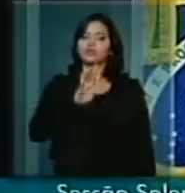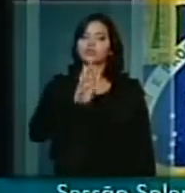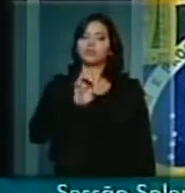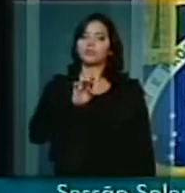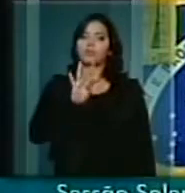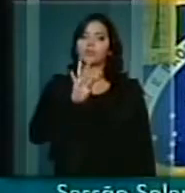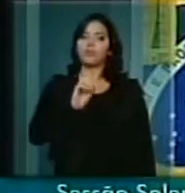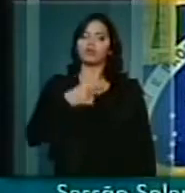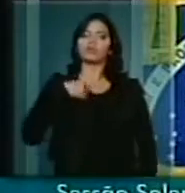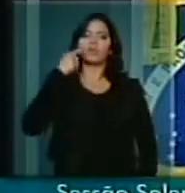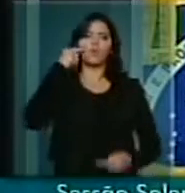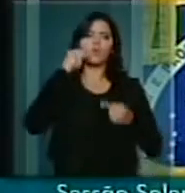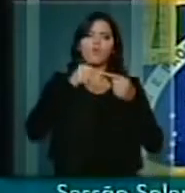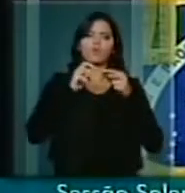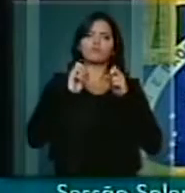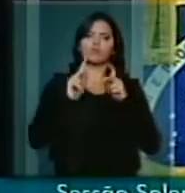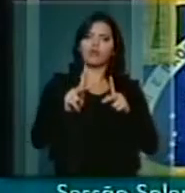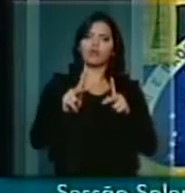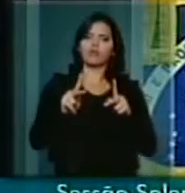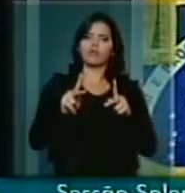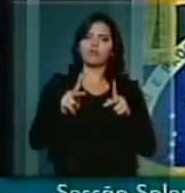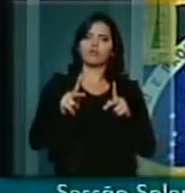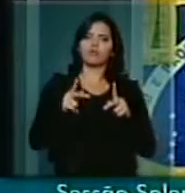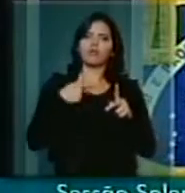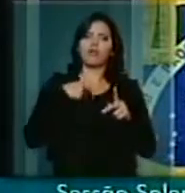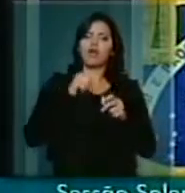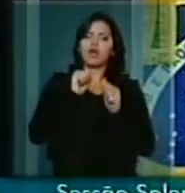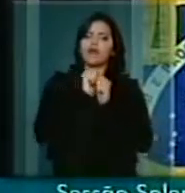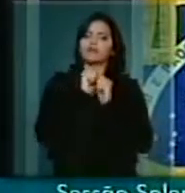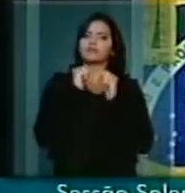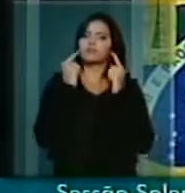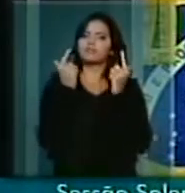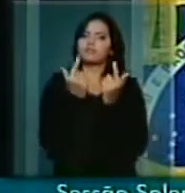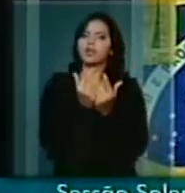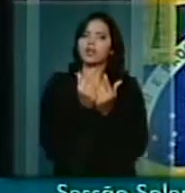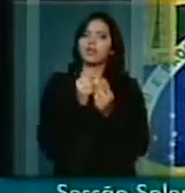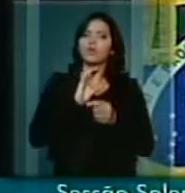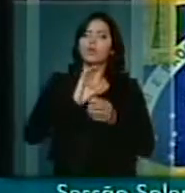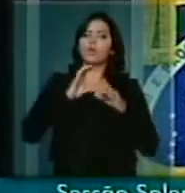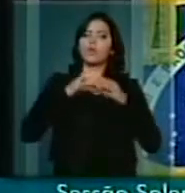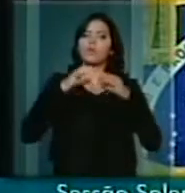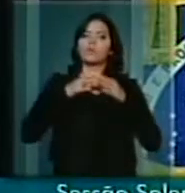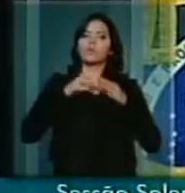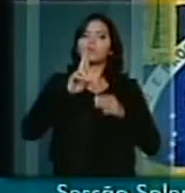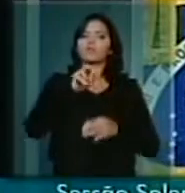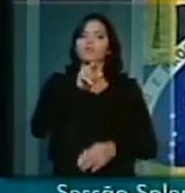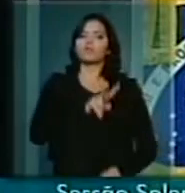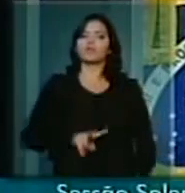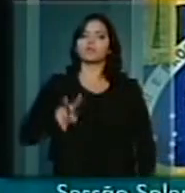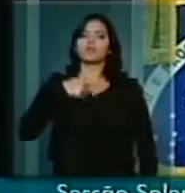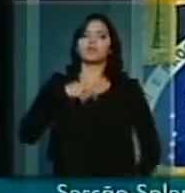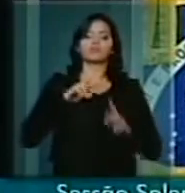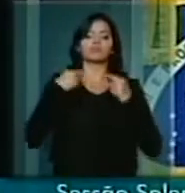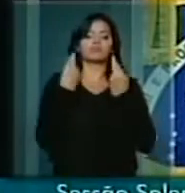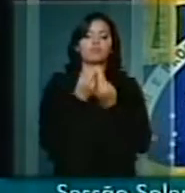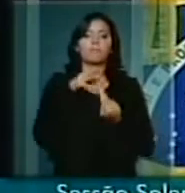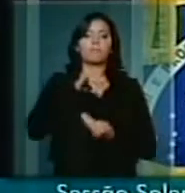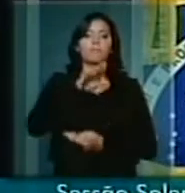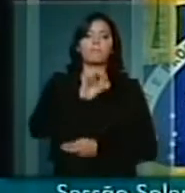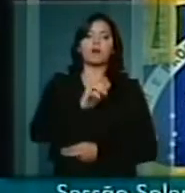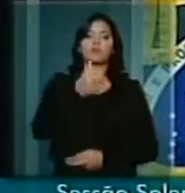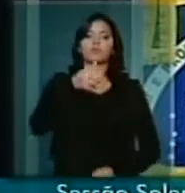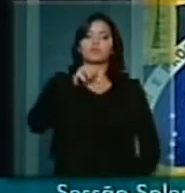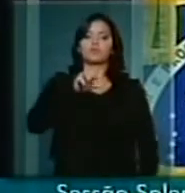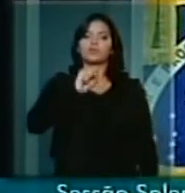em que fosse convocada uma Assembleia da Comunidade Universitária. E reunimos em maio de 1986 cerca de